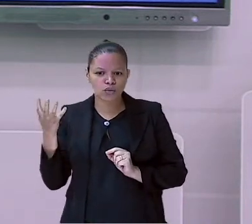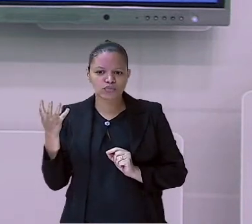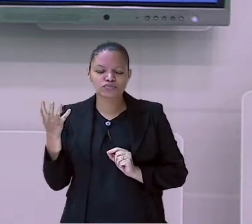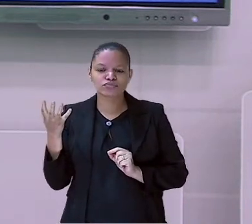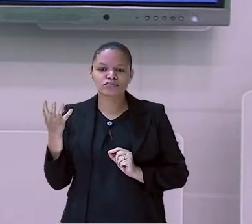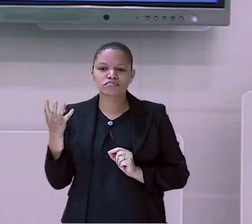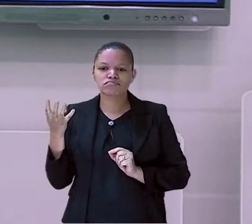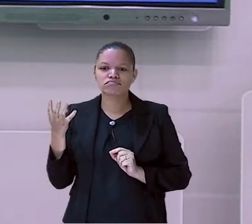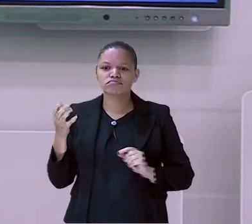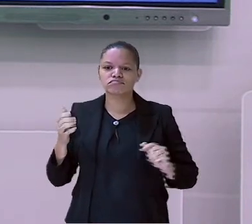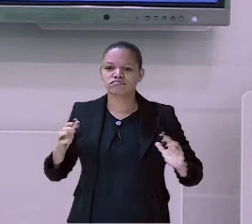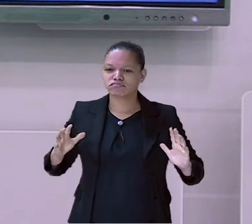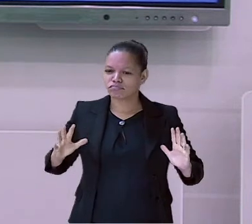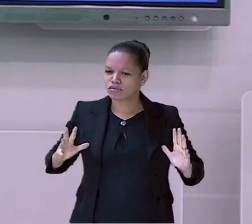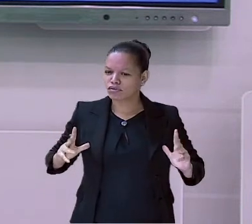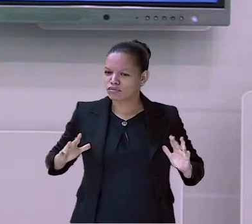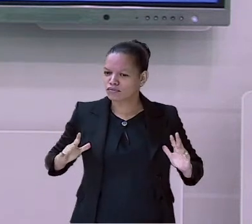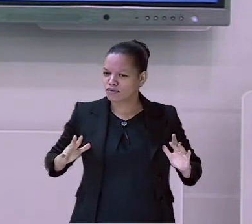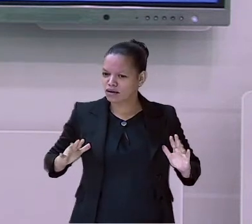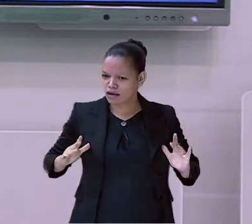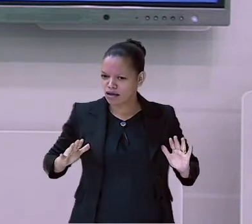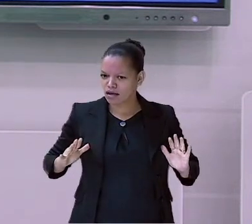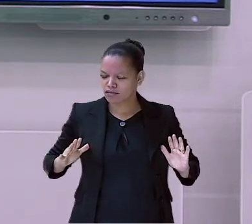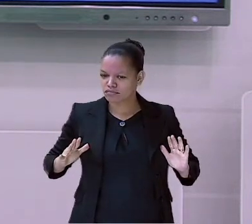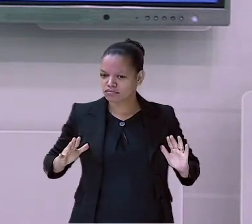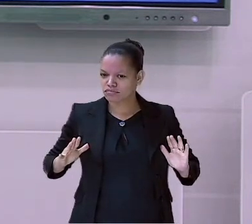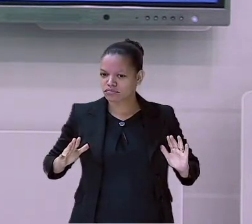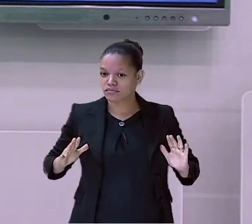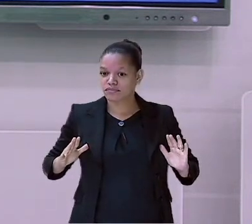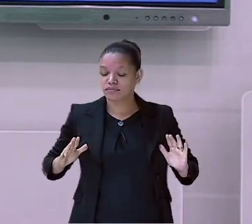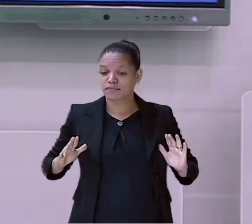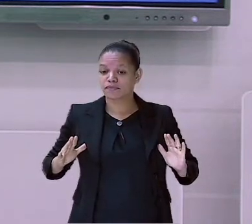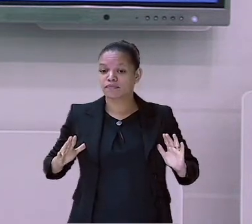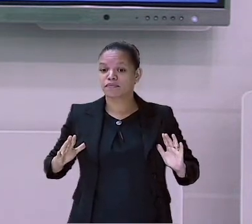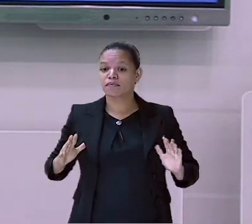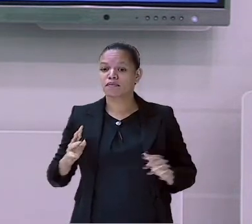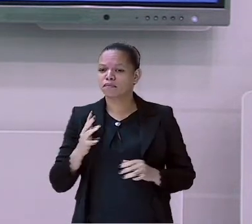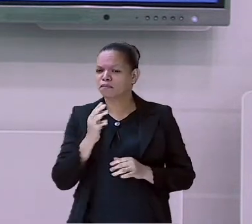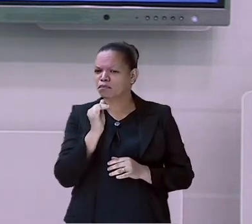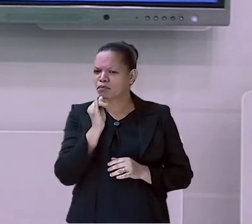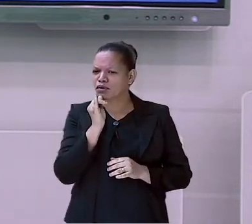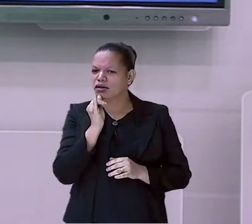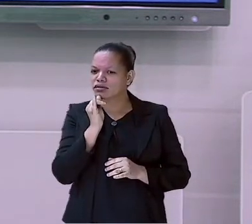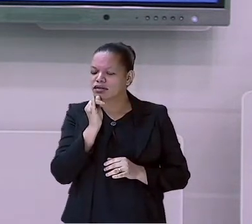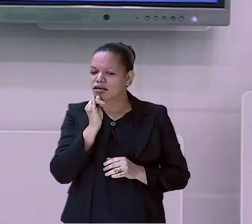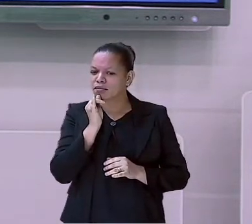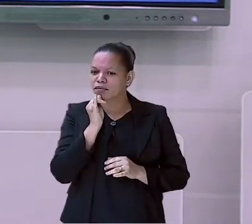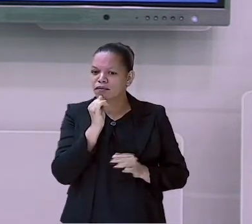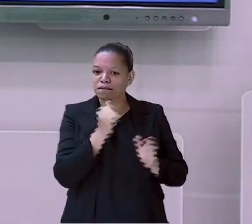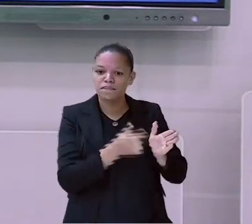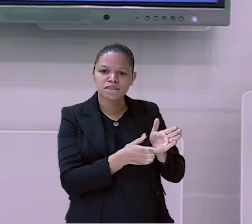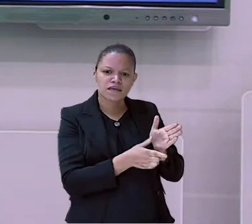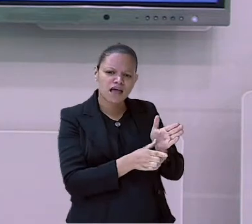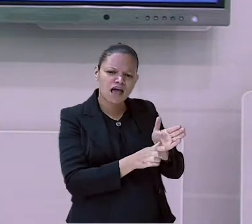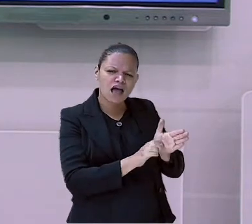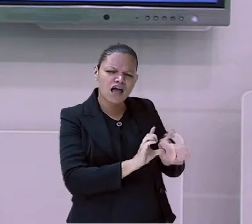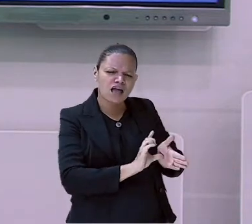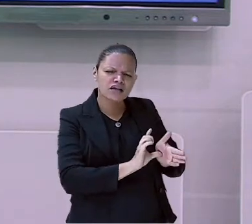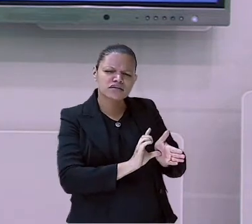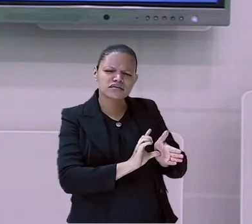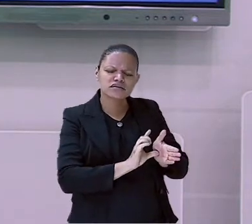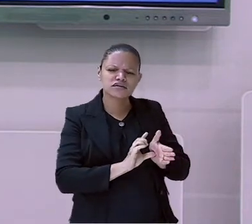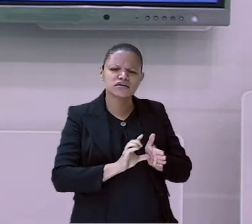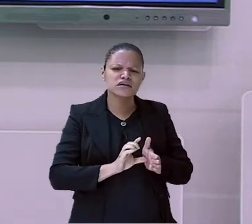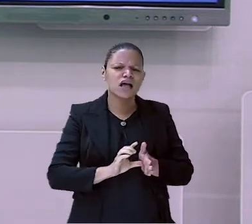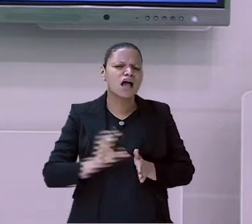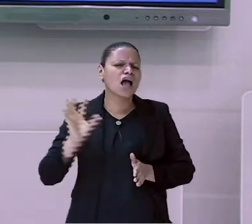antes do acontecimento. Então, é o antecessor do acontecimento. Então, o que acontece aí antes? Qual